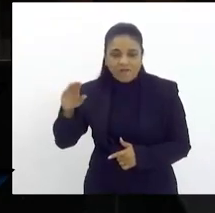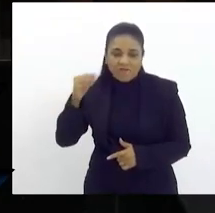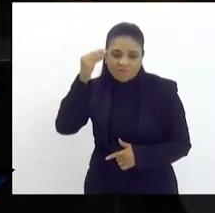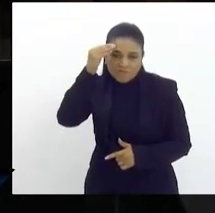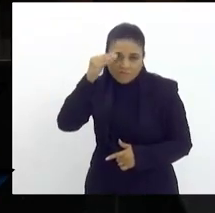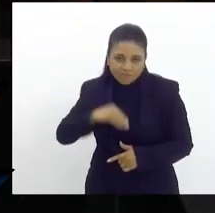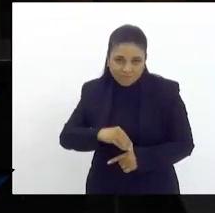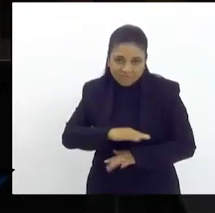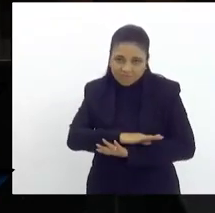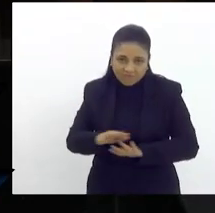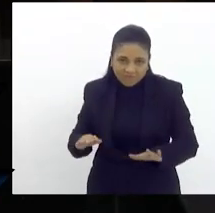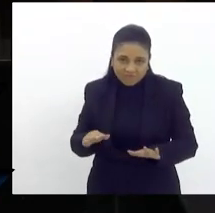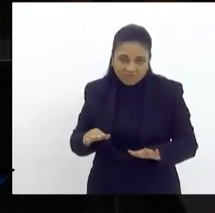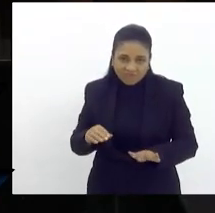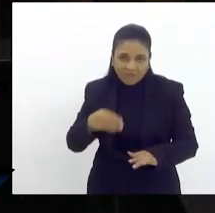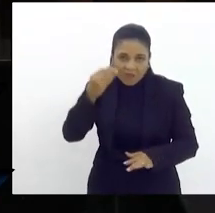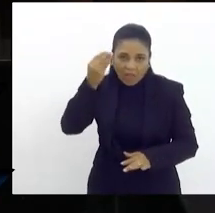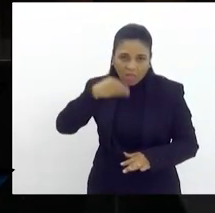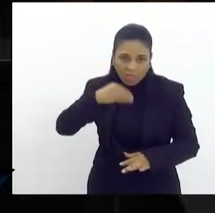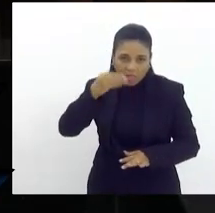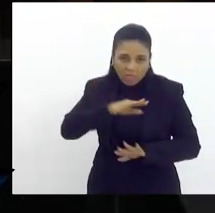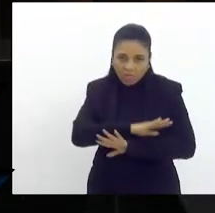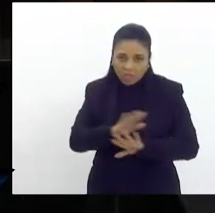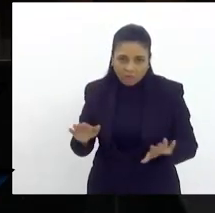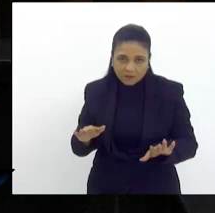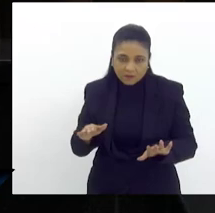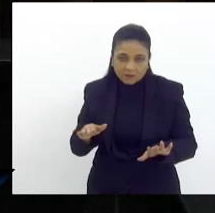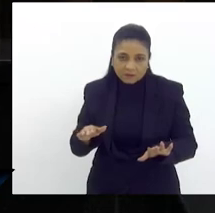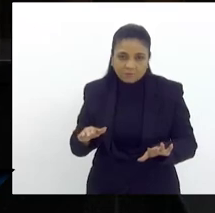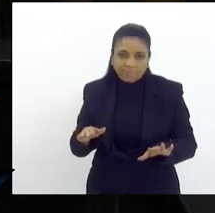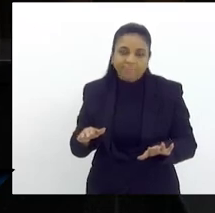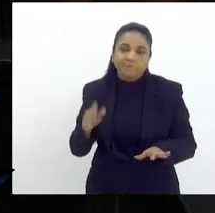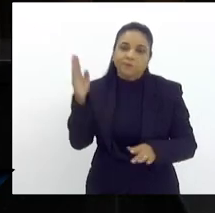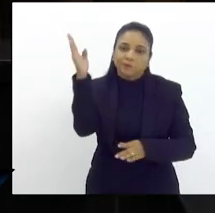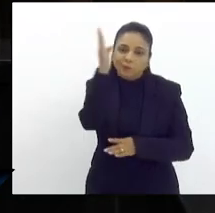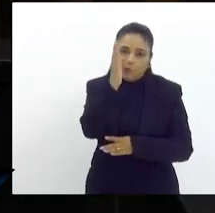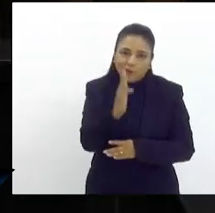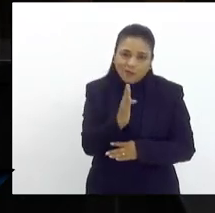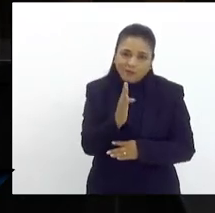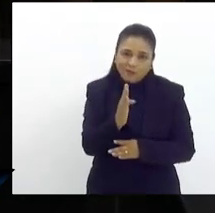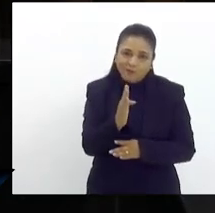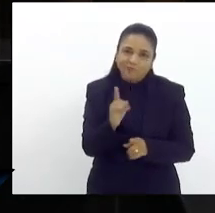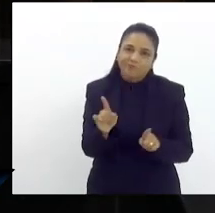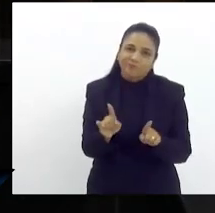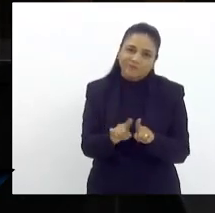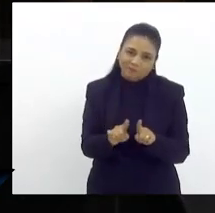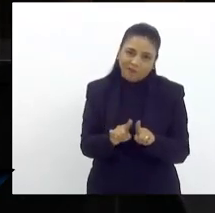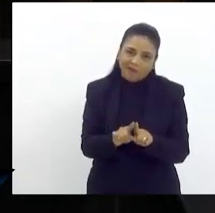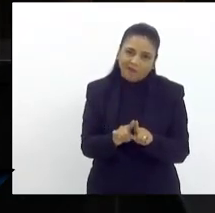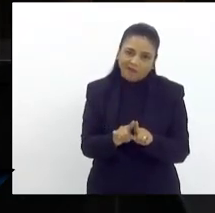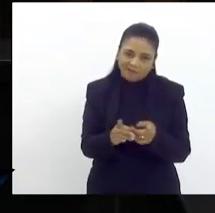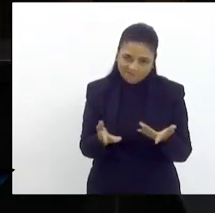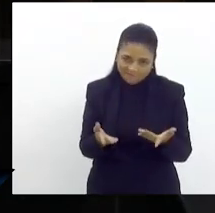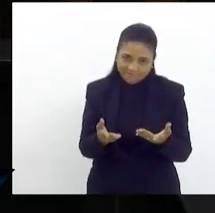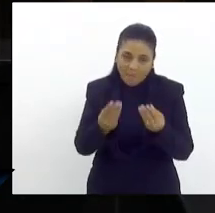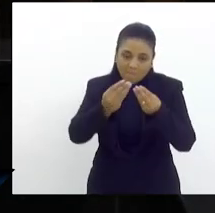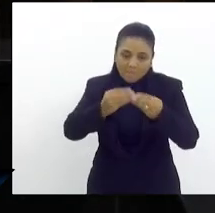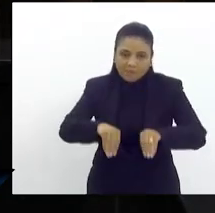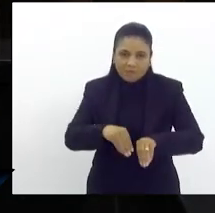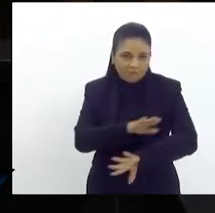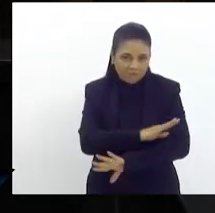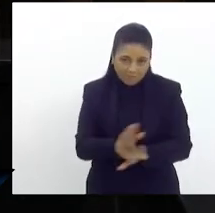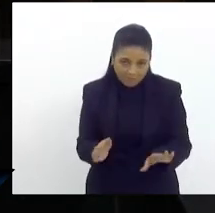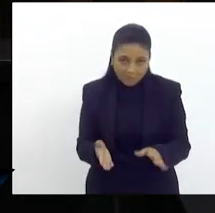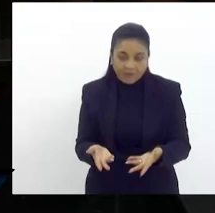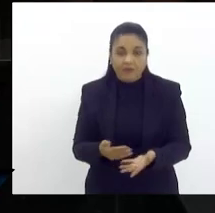deputado Pedro o Brasil fracassa junto agora mesmo dê